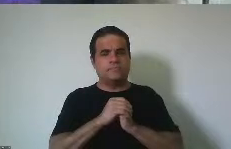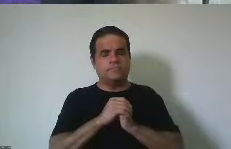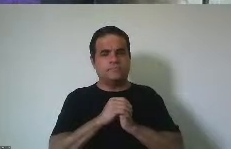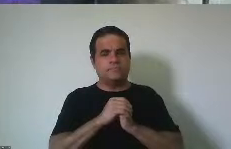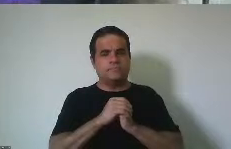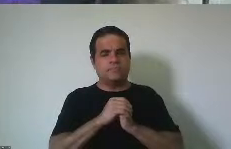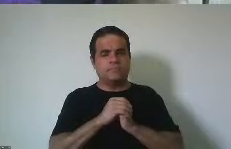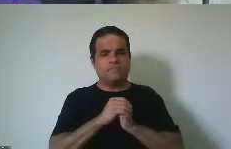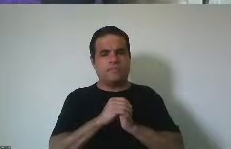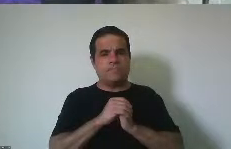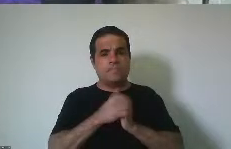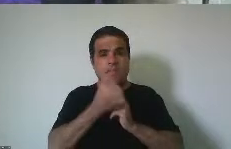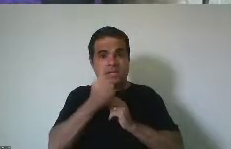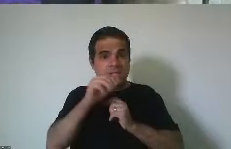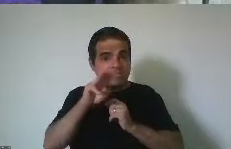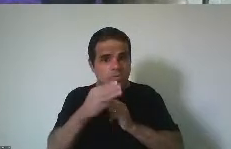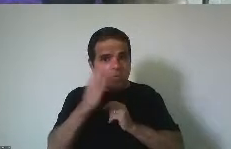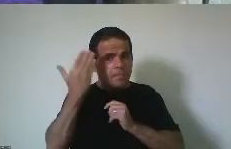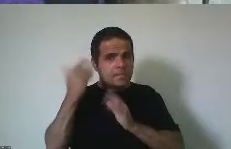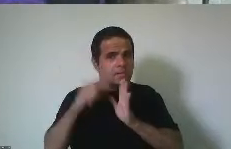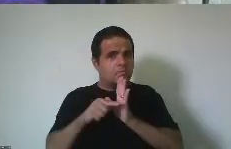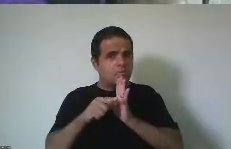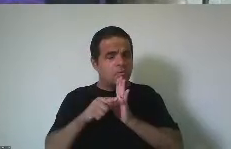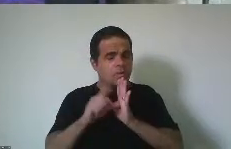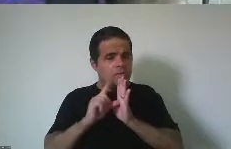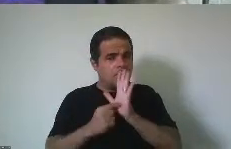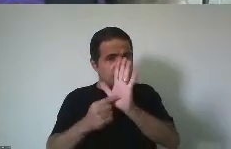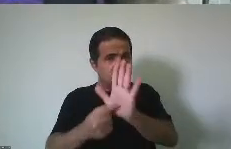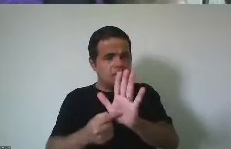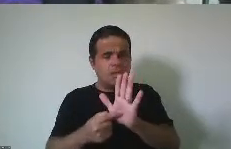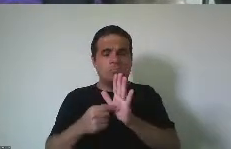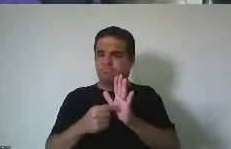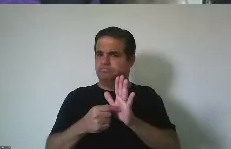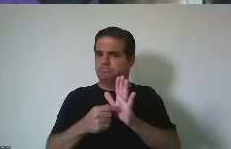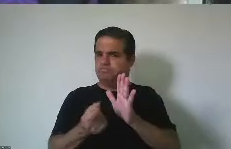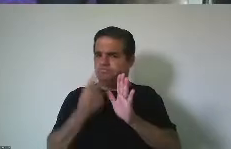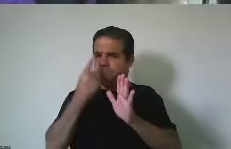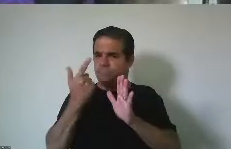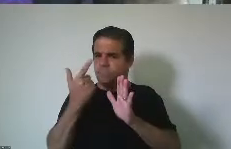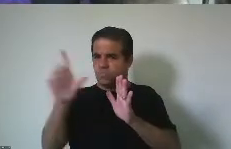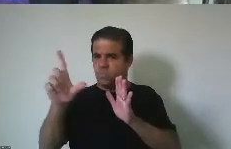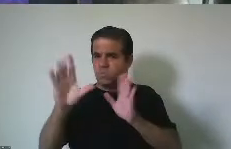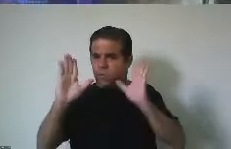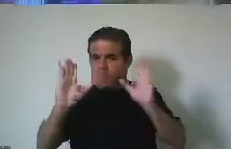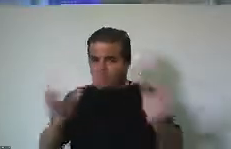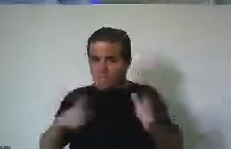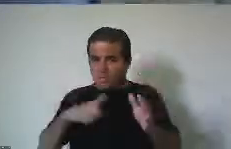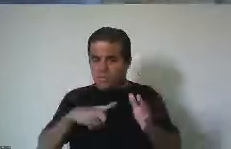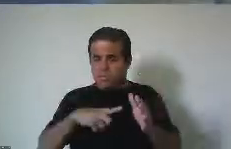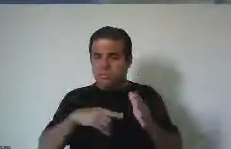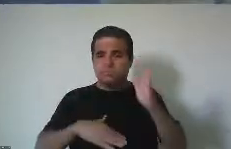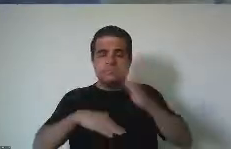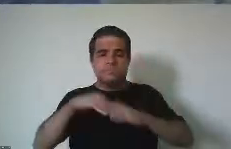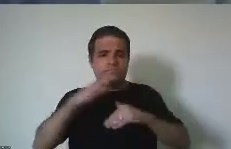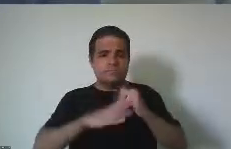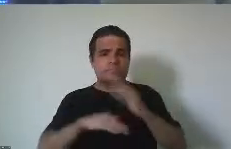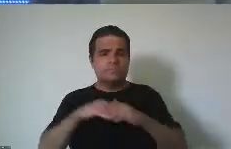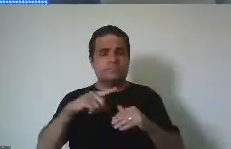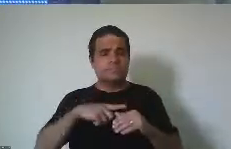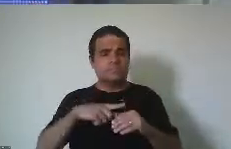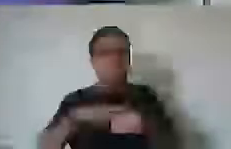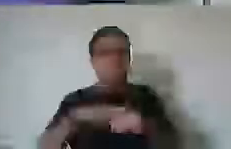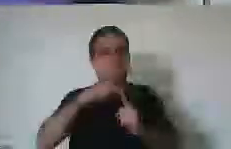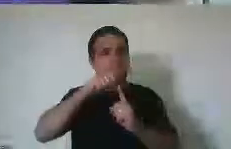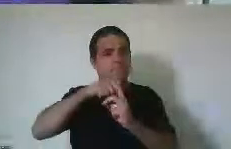6 bilhões que eu apresentei no outro slide no outro eu tinha os investimentos ainda em execução e tinha também a parcela da